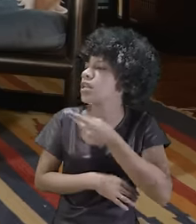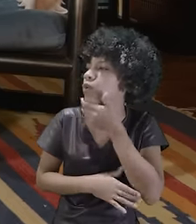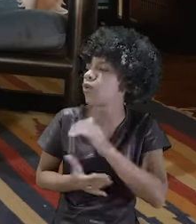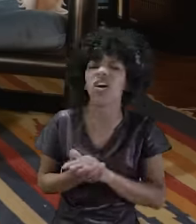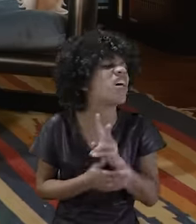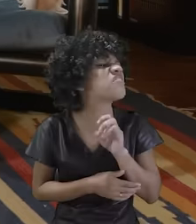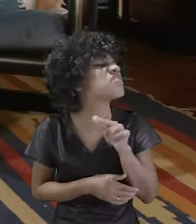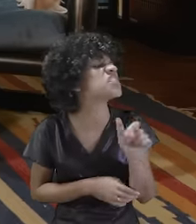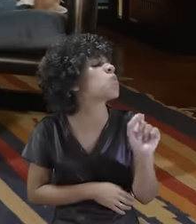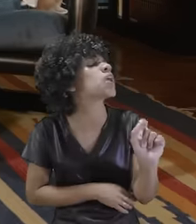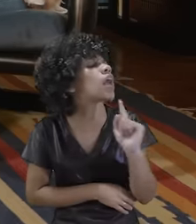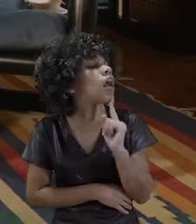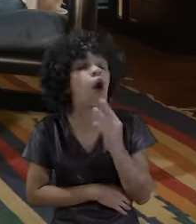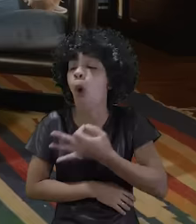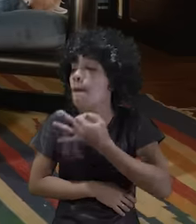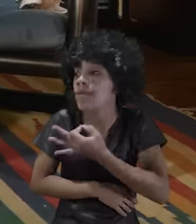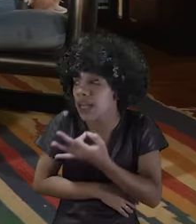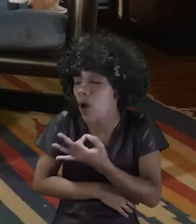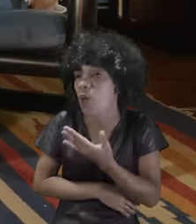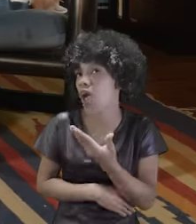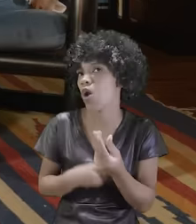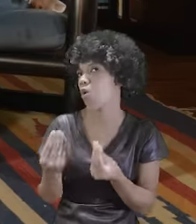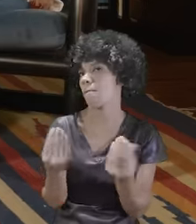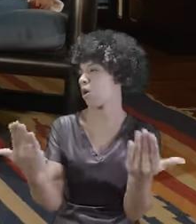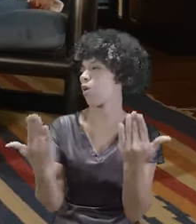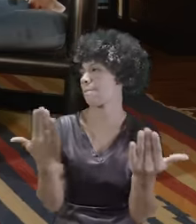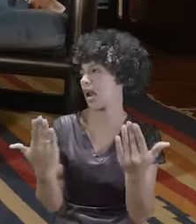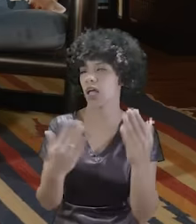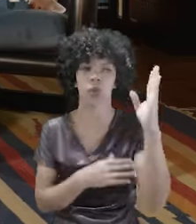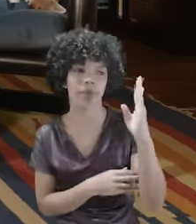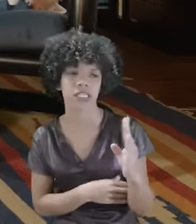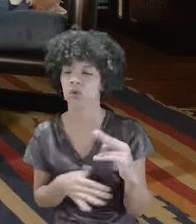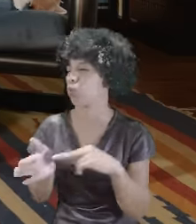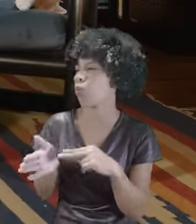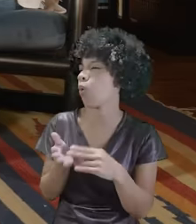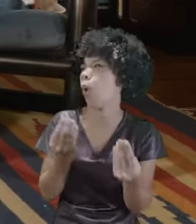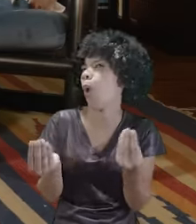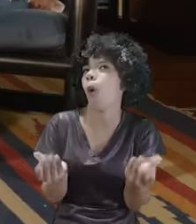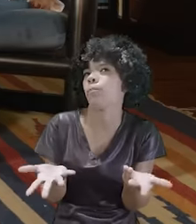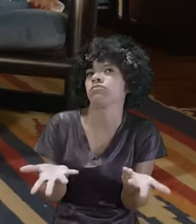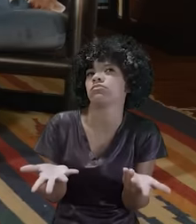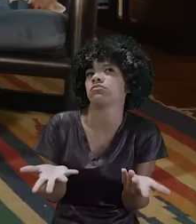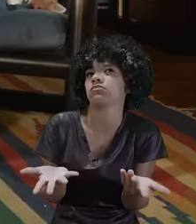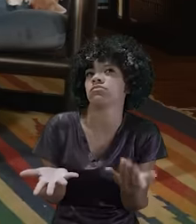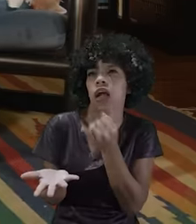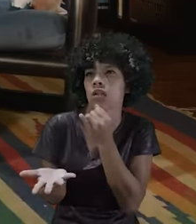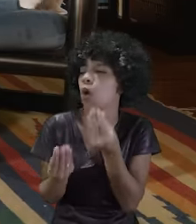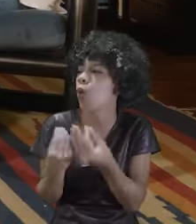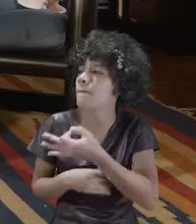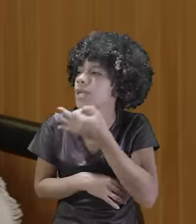dele que sua visão como aquele Brasil é como que eu imagino mas não é O que